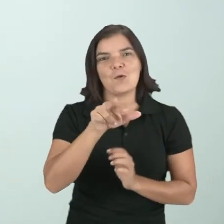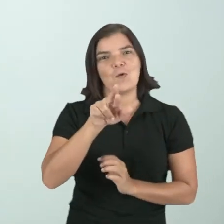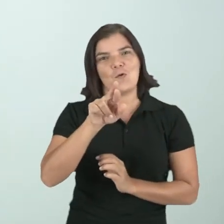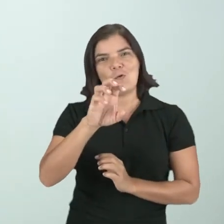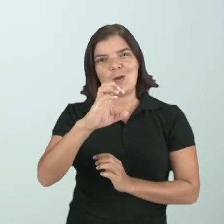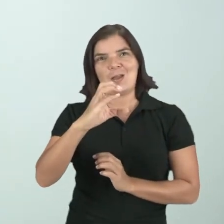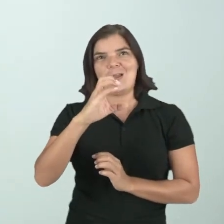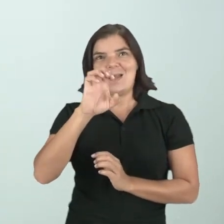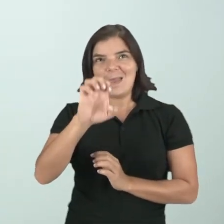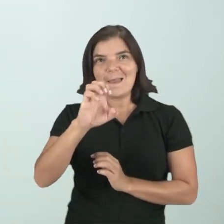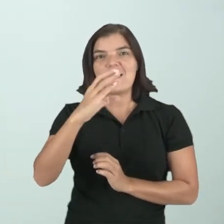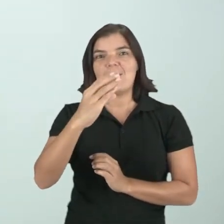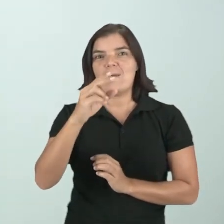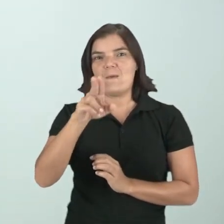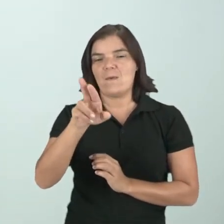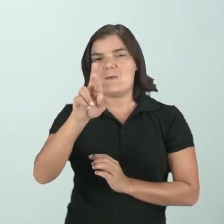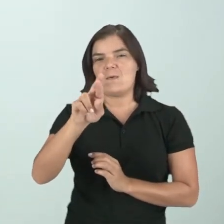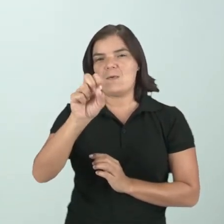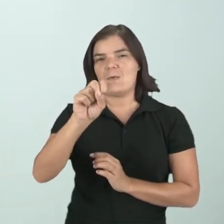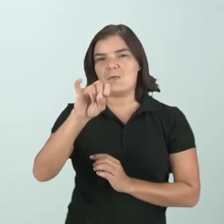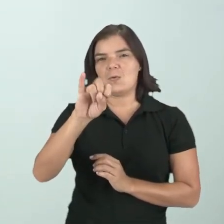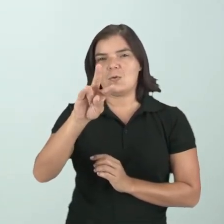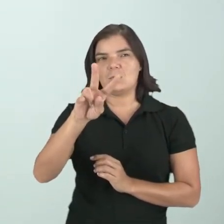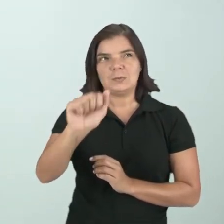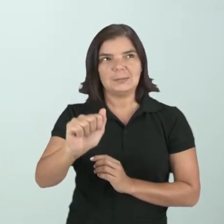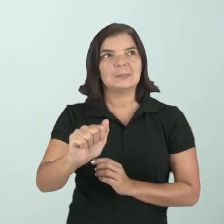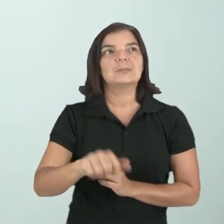recursiva. Basta saber qual é a posição que eu quero, que eu